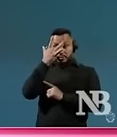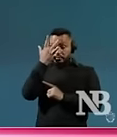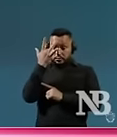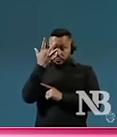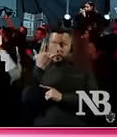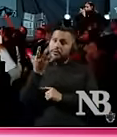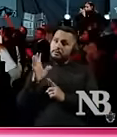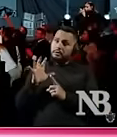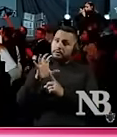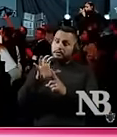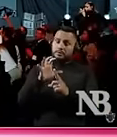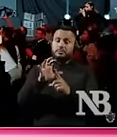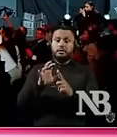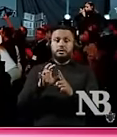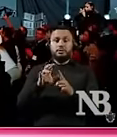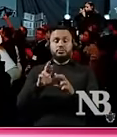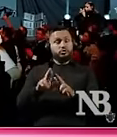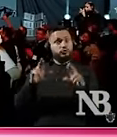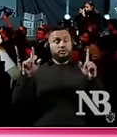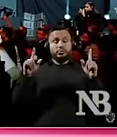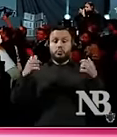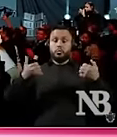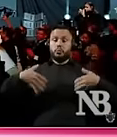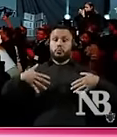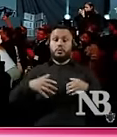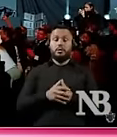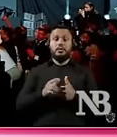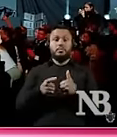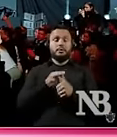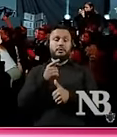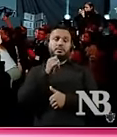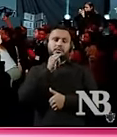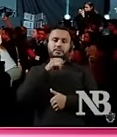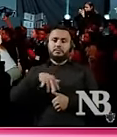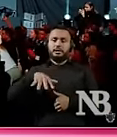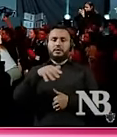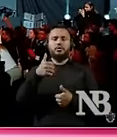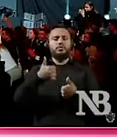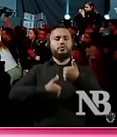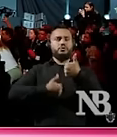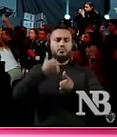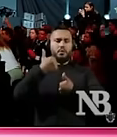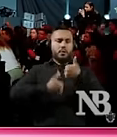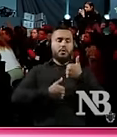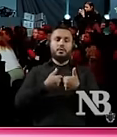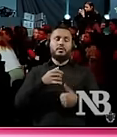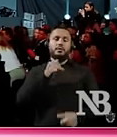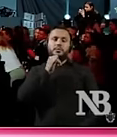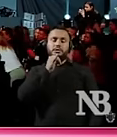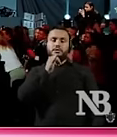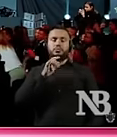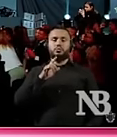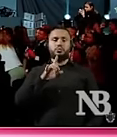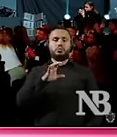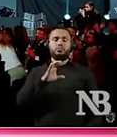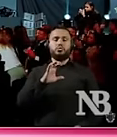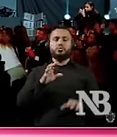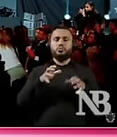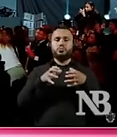diferenças. O primeiro diz respeito na era do futebol, por exemplo. Na época, o Real Madrid,